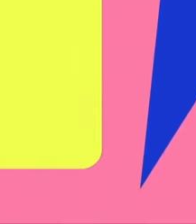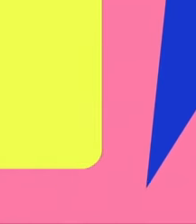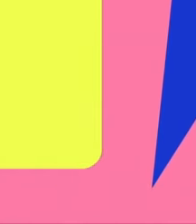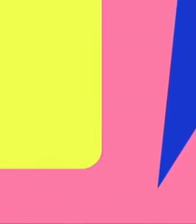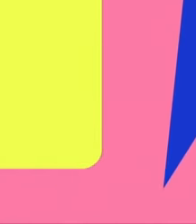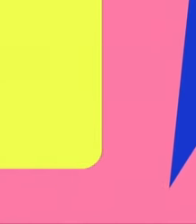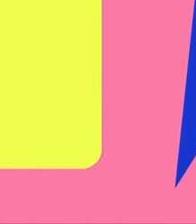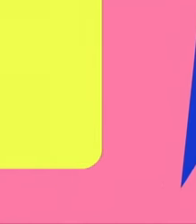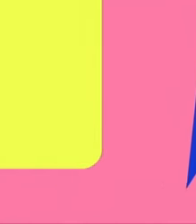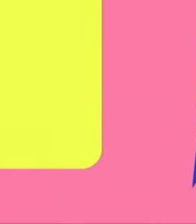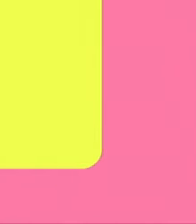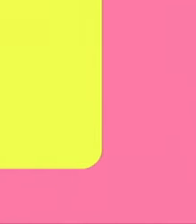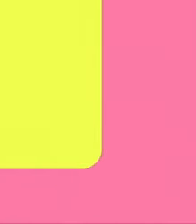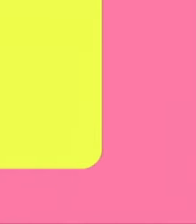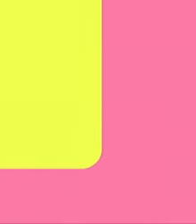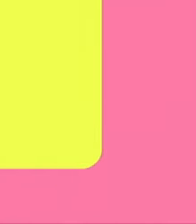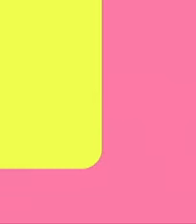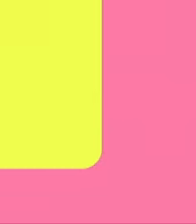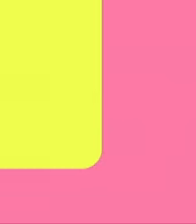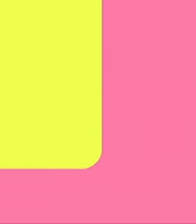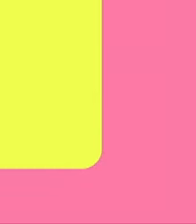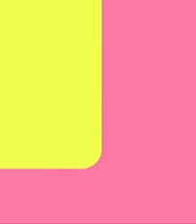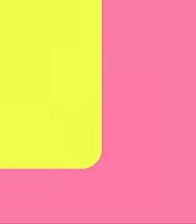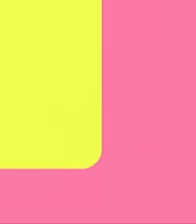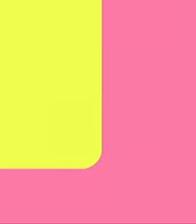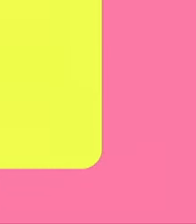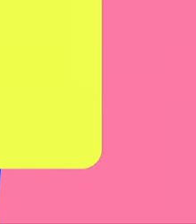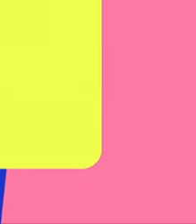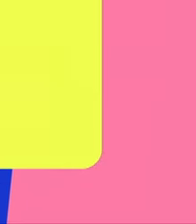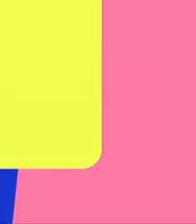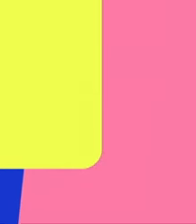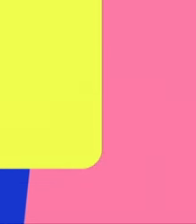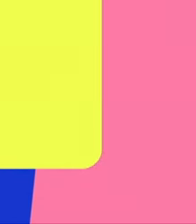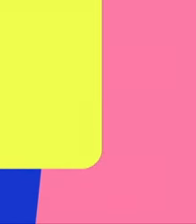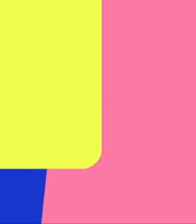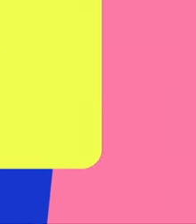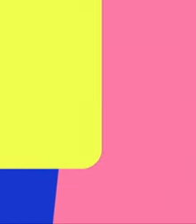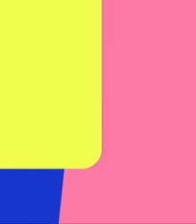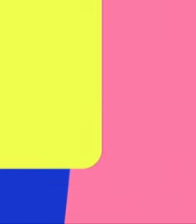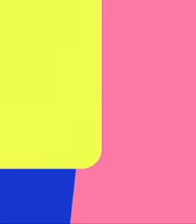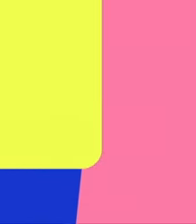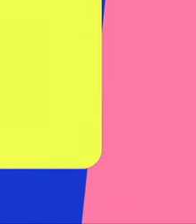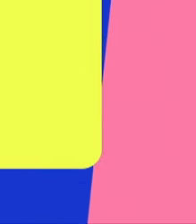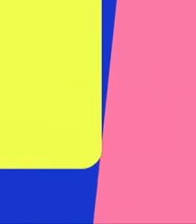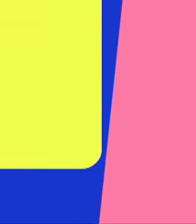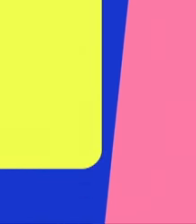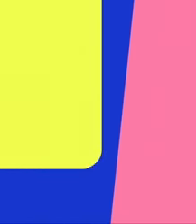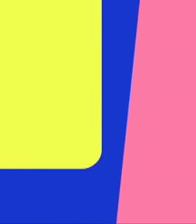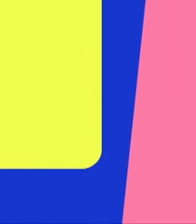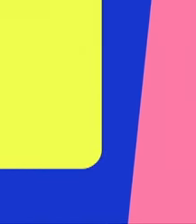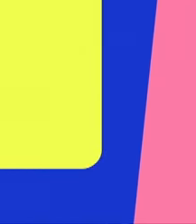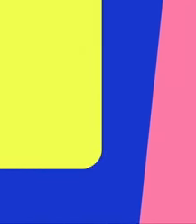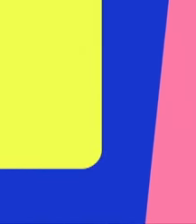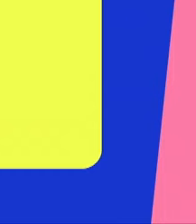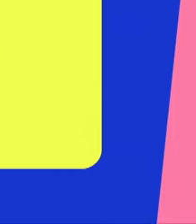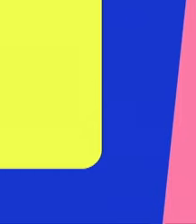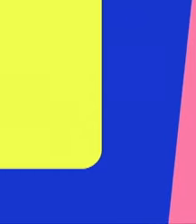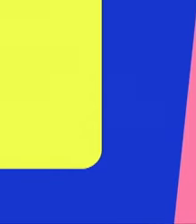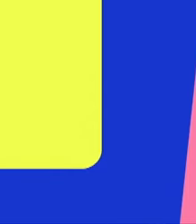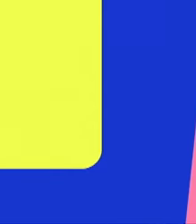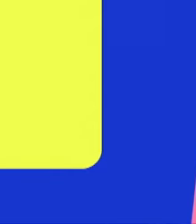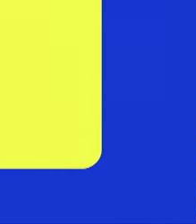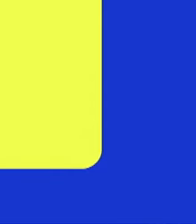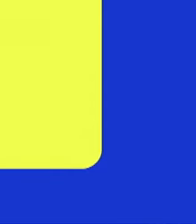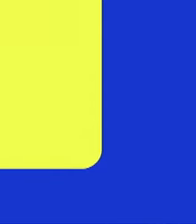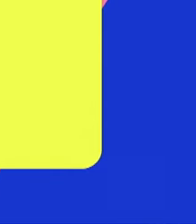Olha, o Theo Cavalcante de Niterói tá dizendo: preciso compartilhar, eu tô viciado na voz da brilhante cantora Alice KM